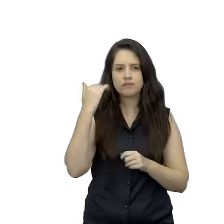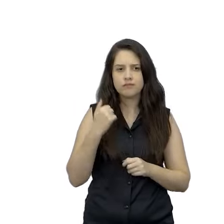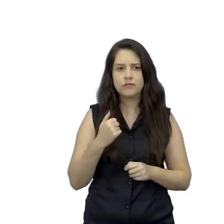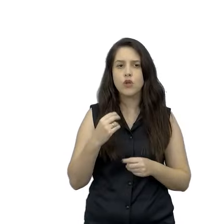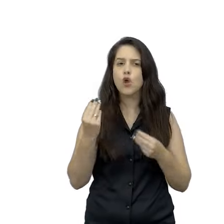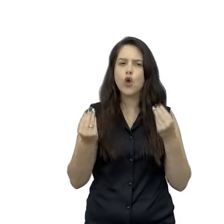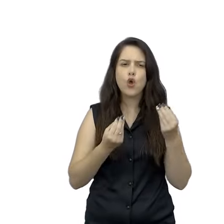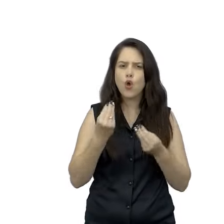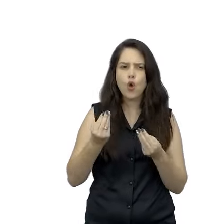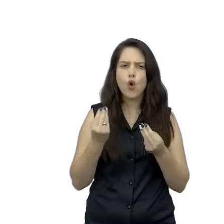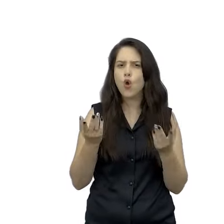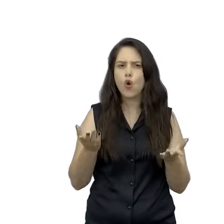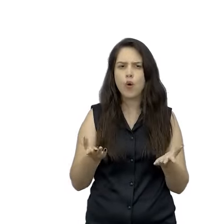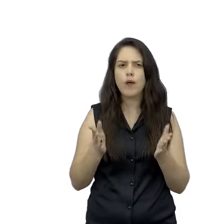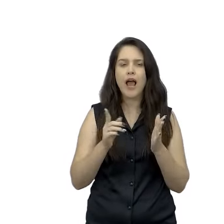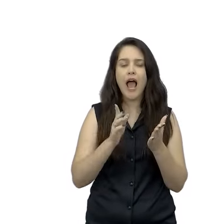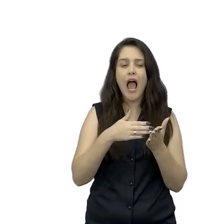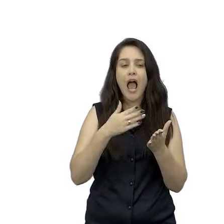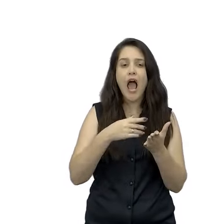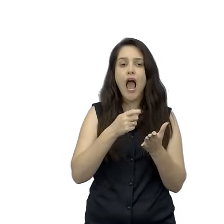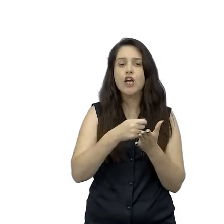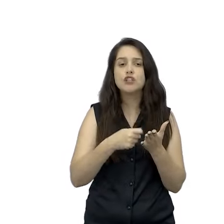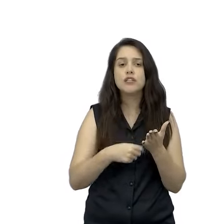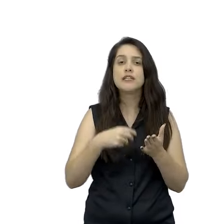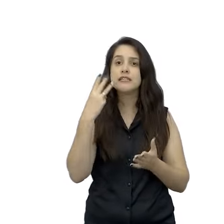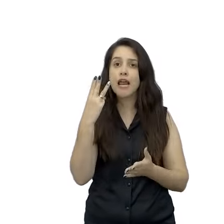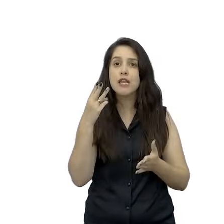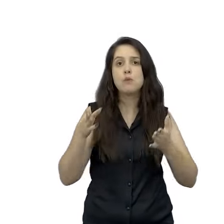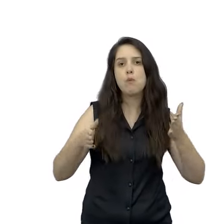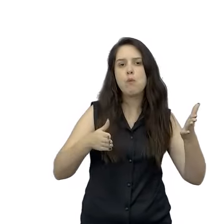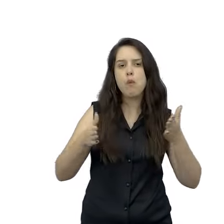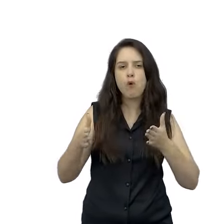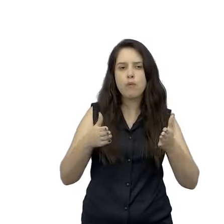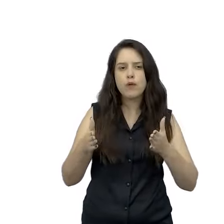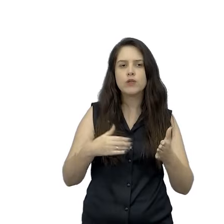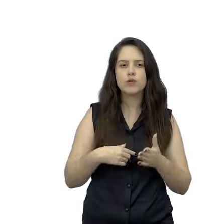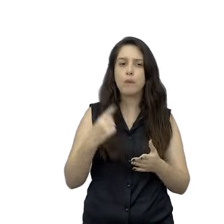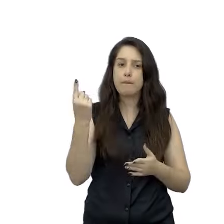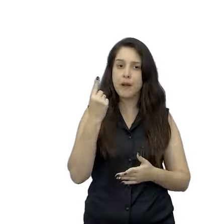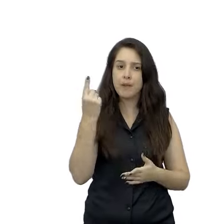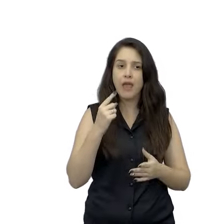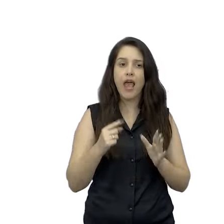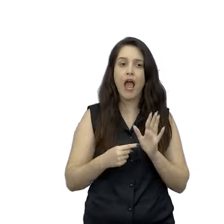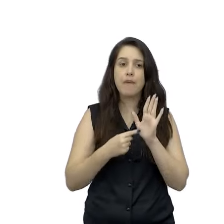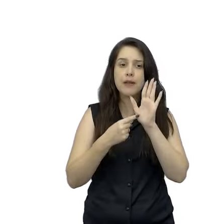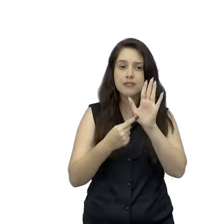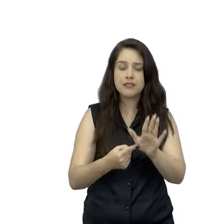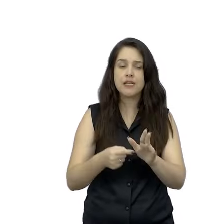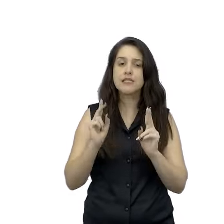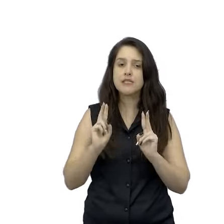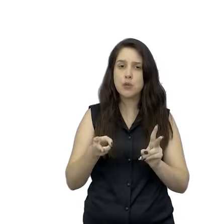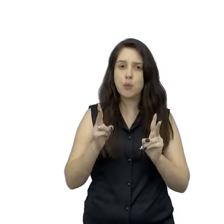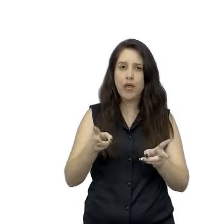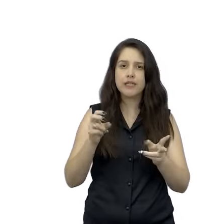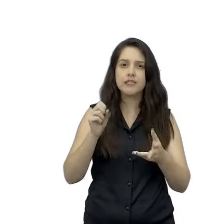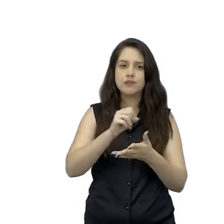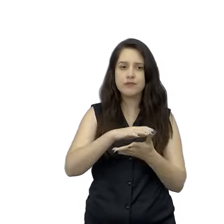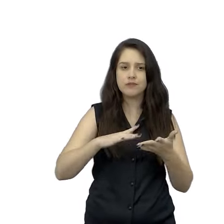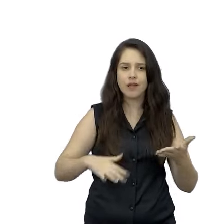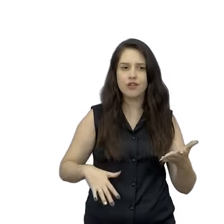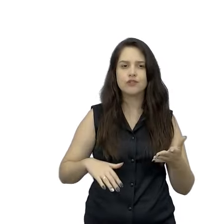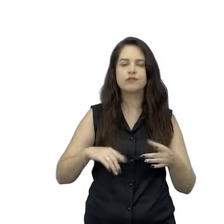como vocês podem ver, a nossa agenda está dividida em 3 momentos. O primeiro momento, eu vou apresentar a sequência né,